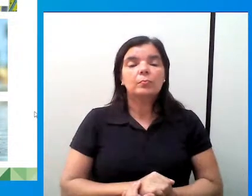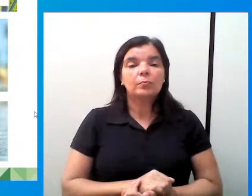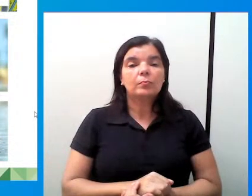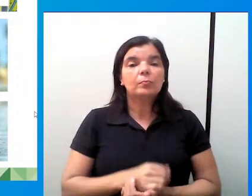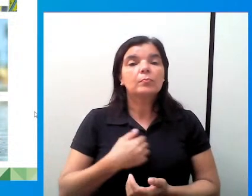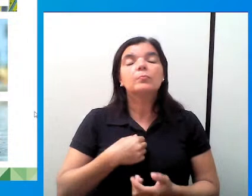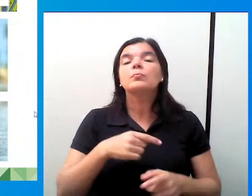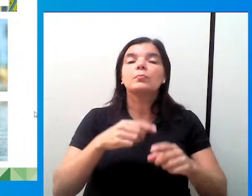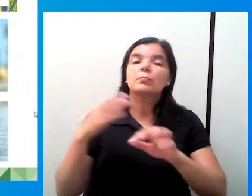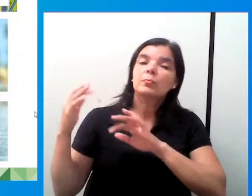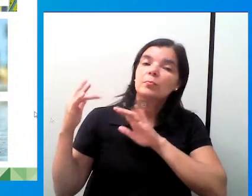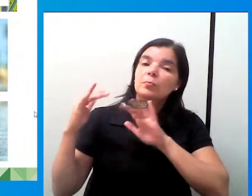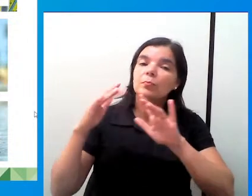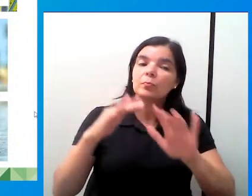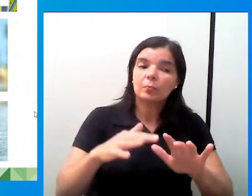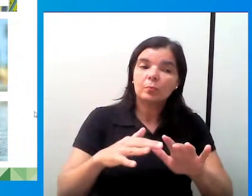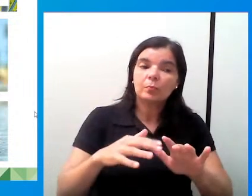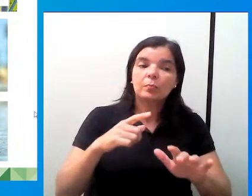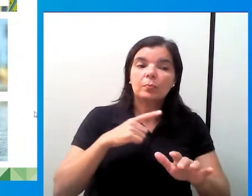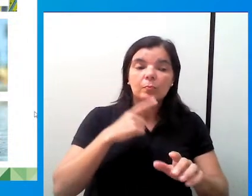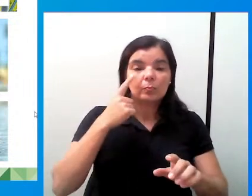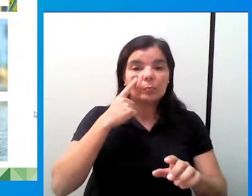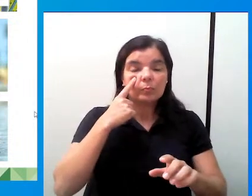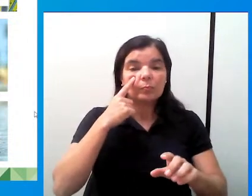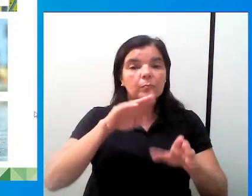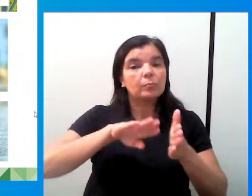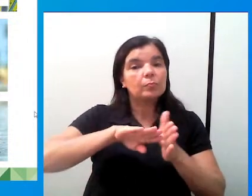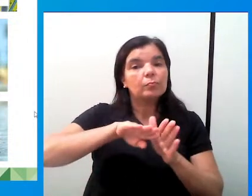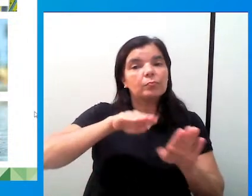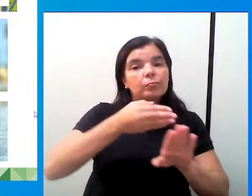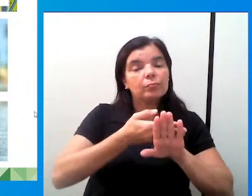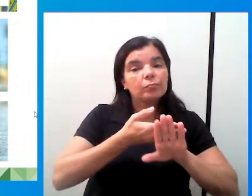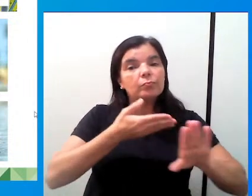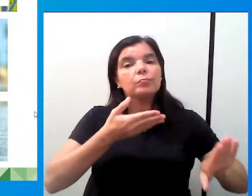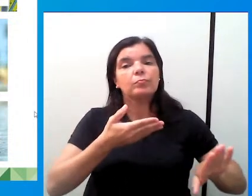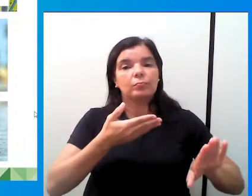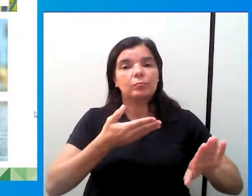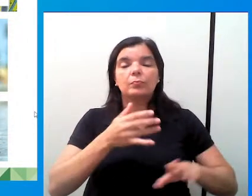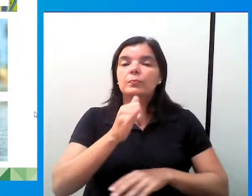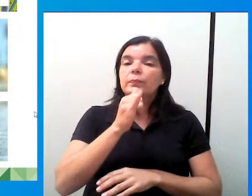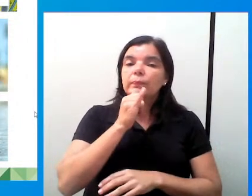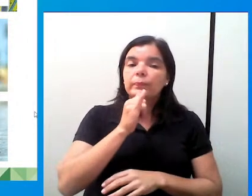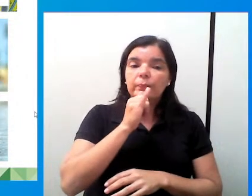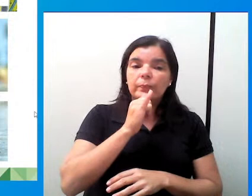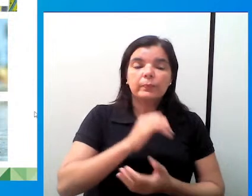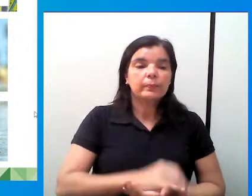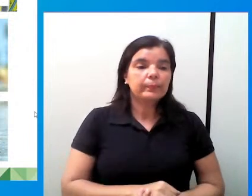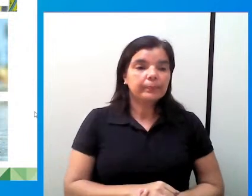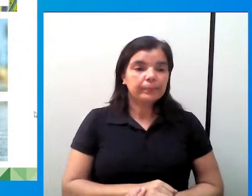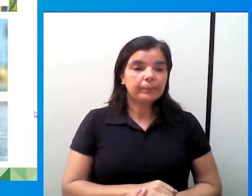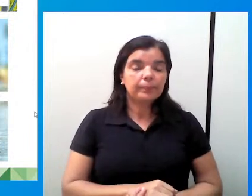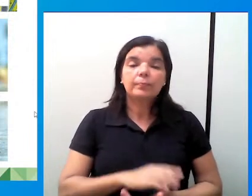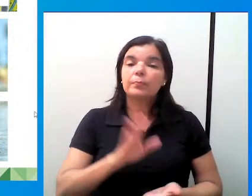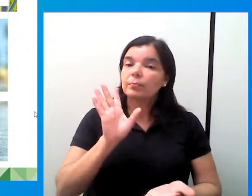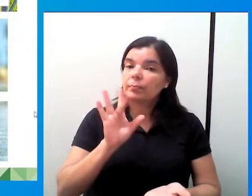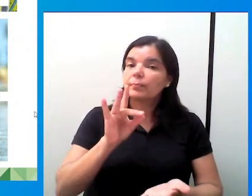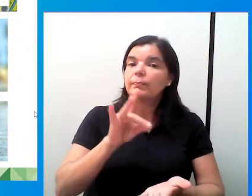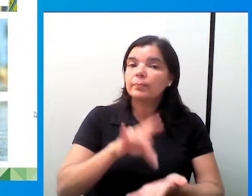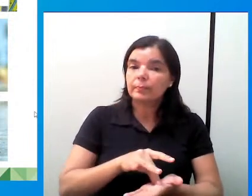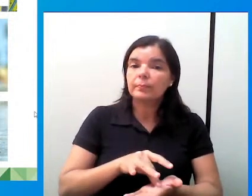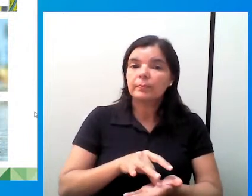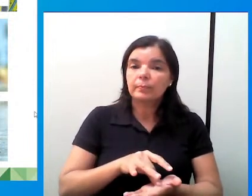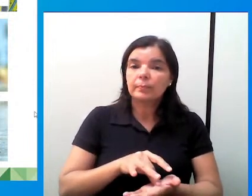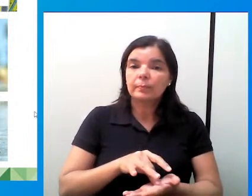sensibilização, nesse diálogo, sair da generalização e trazer os exemplos. Porque é fato